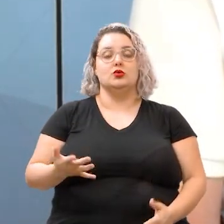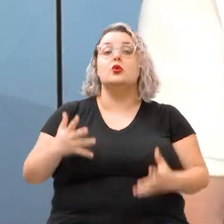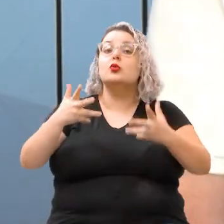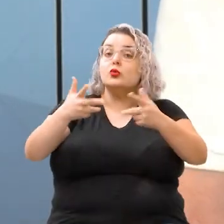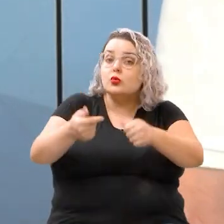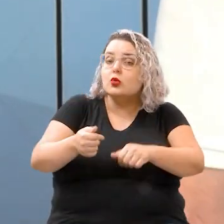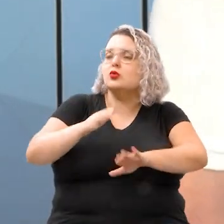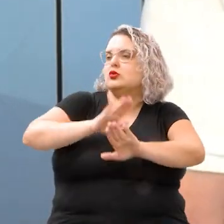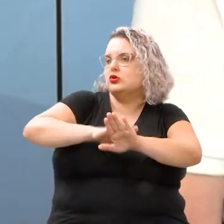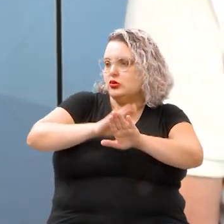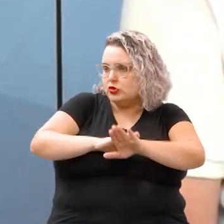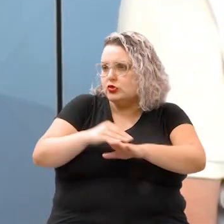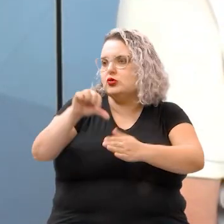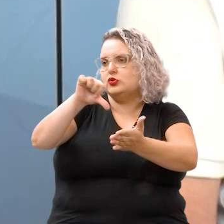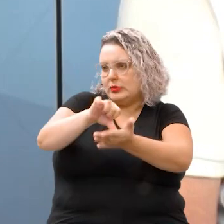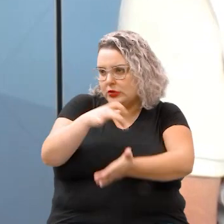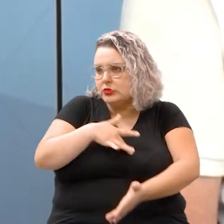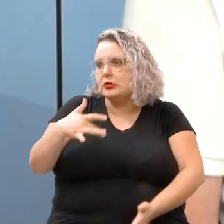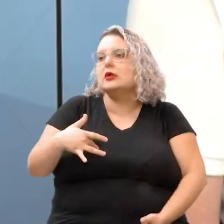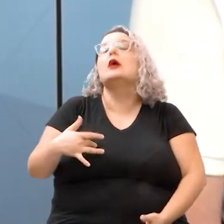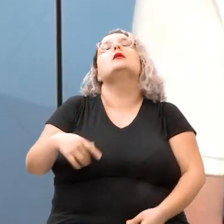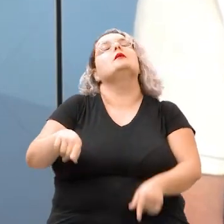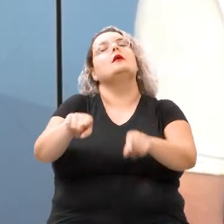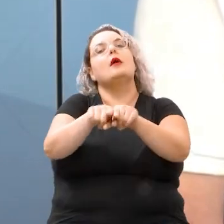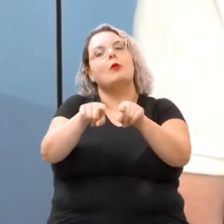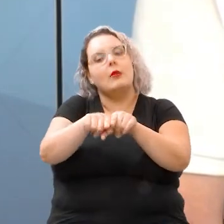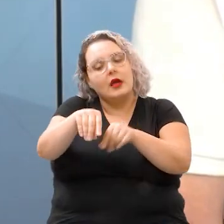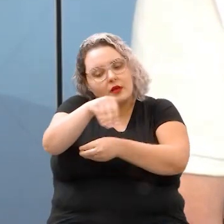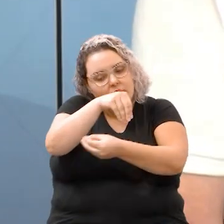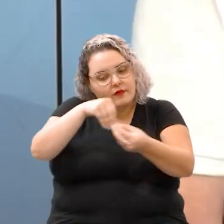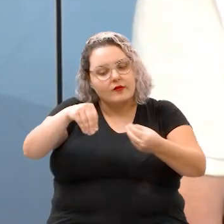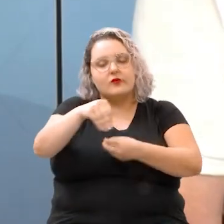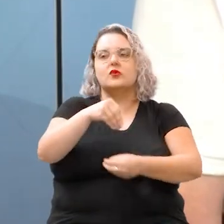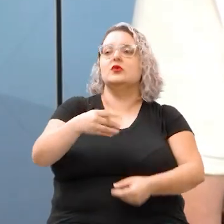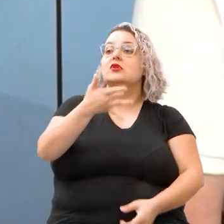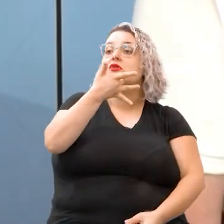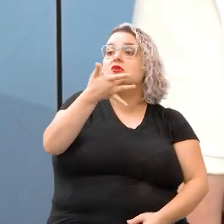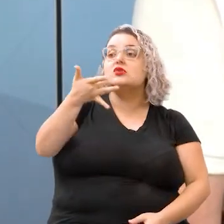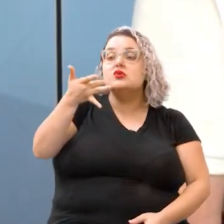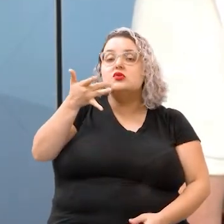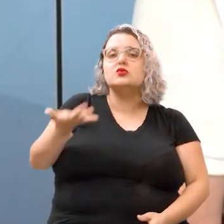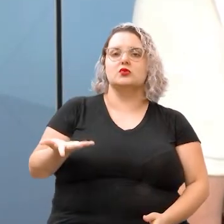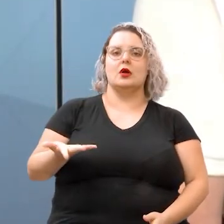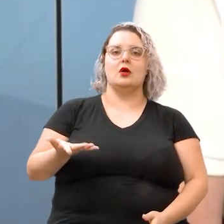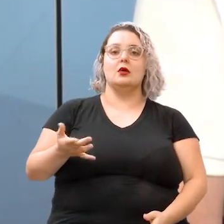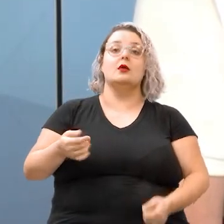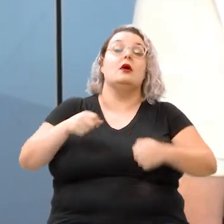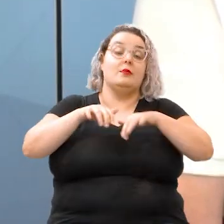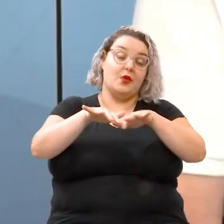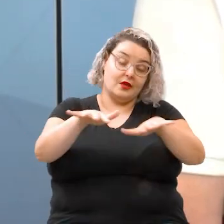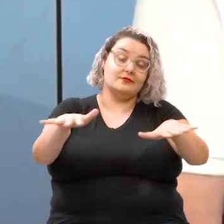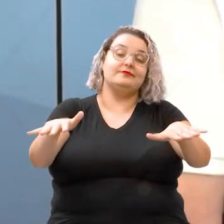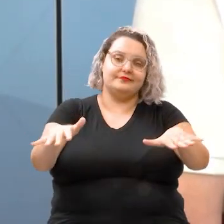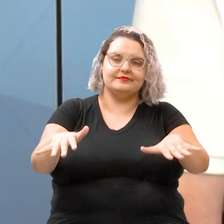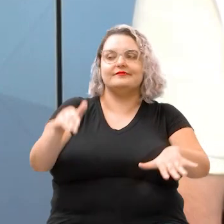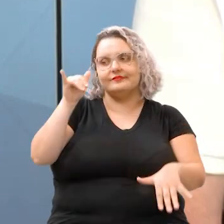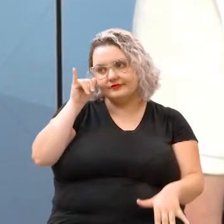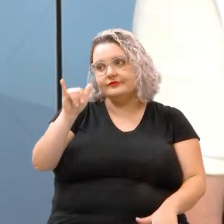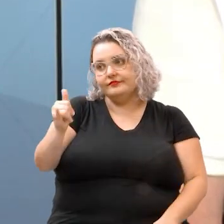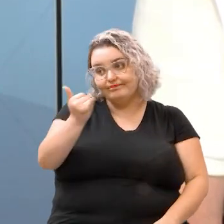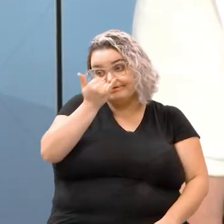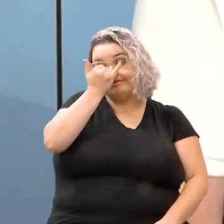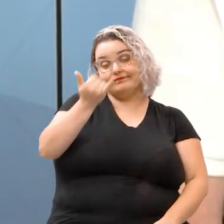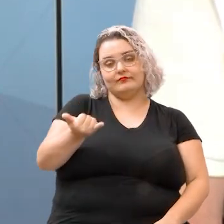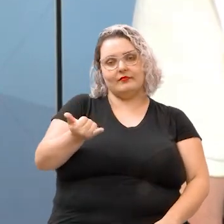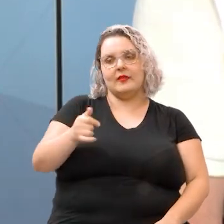centro de saúde, a saúde bucal também está envolvida e as pessoas estão falando disso. E aí, para a gente ampliar aí essa questão da prevenção, a pessoa